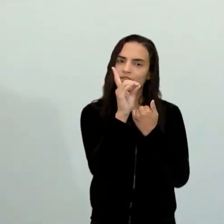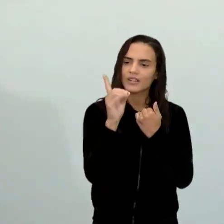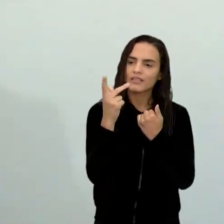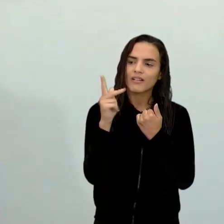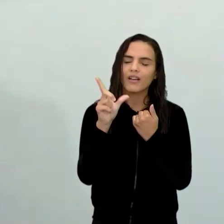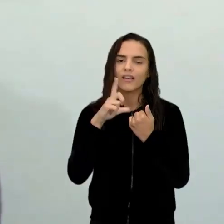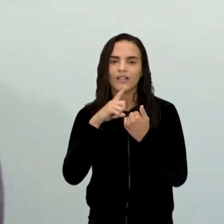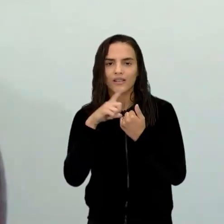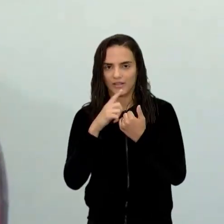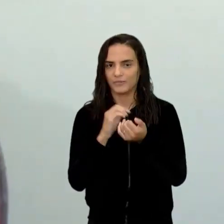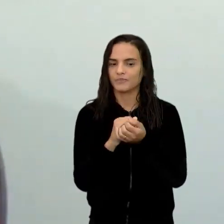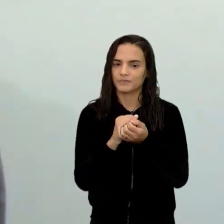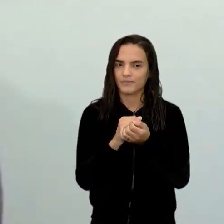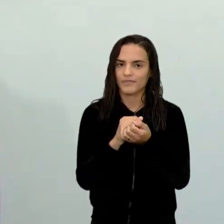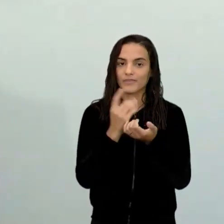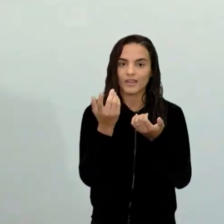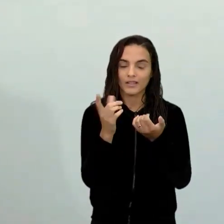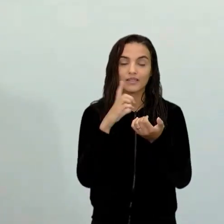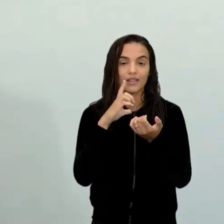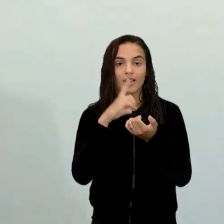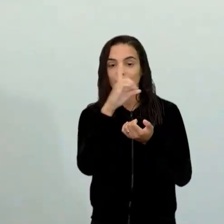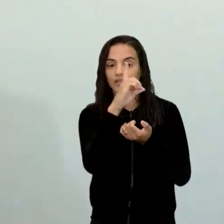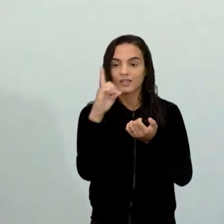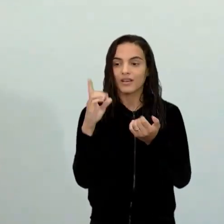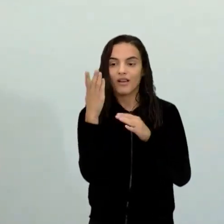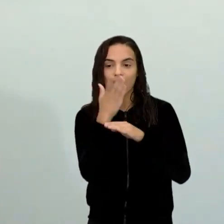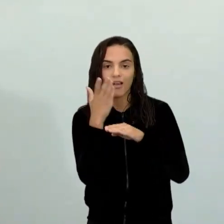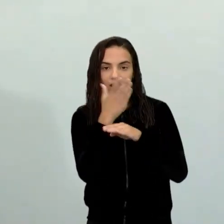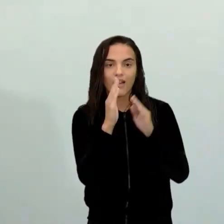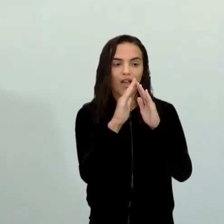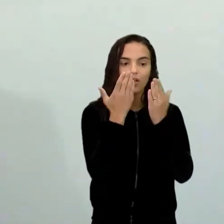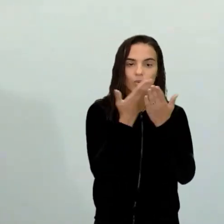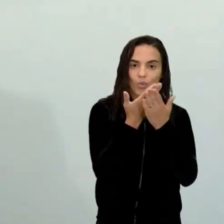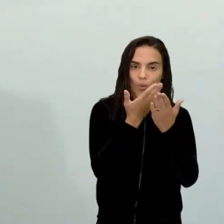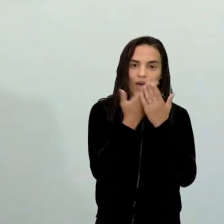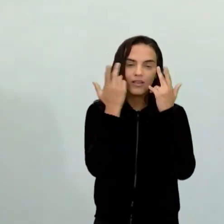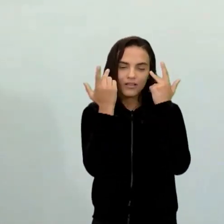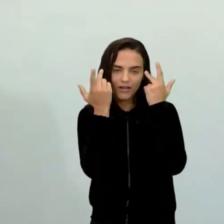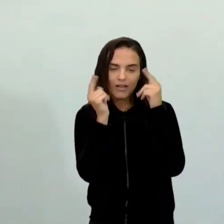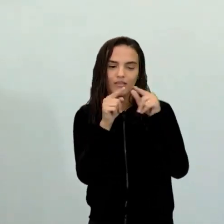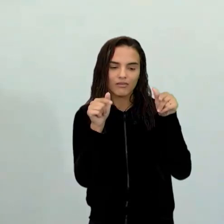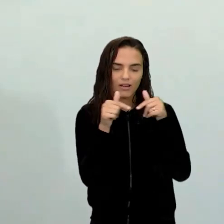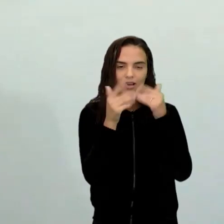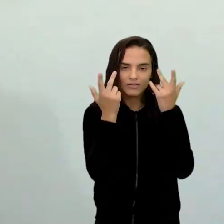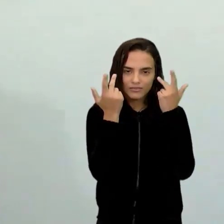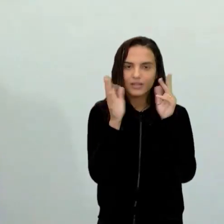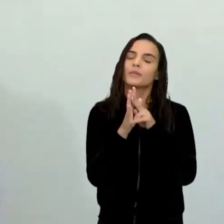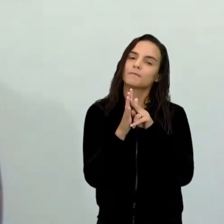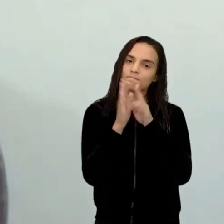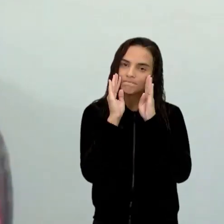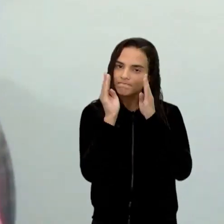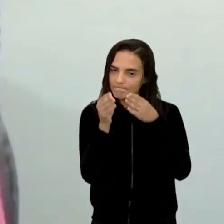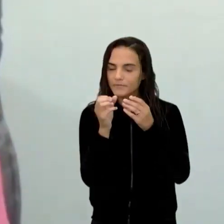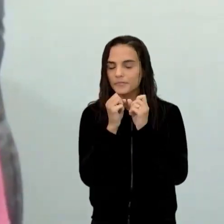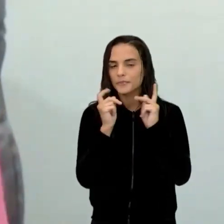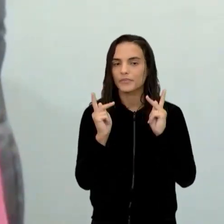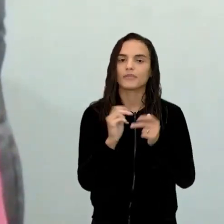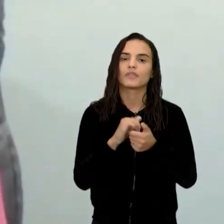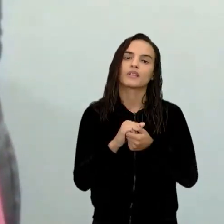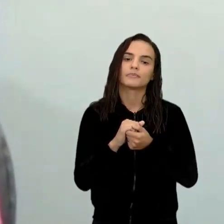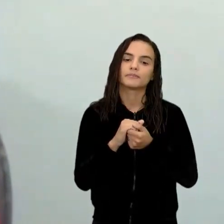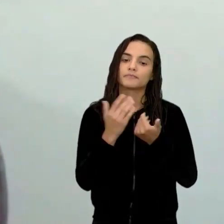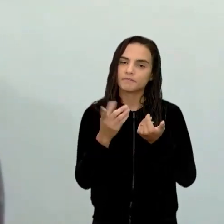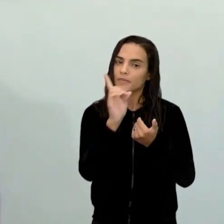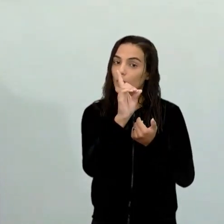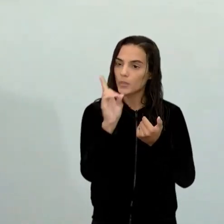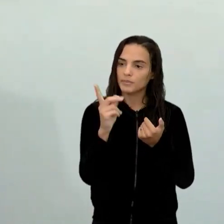têm? Eles têm direito a acesso a escola regular, a classe comum, preferencialmente, tá bom? Então,